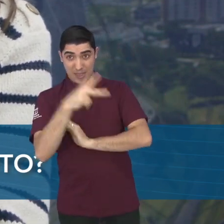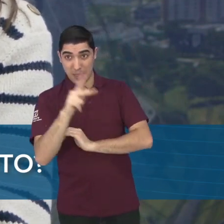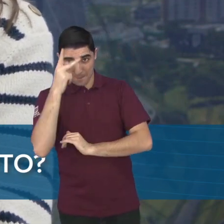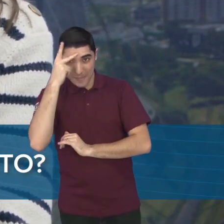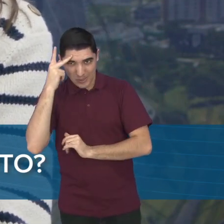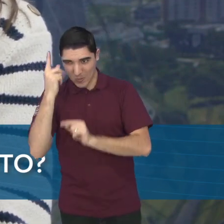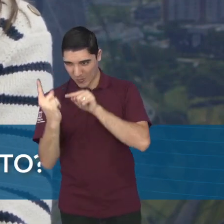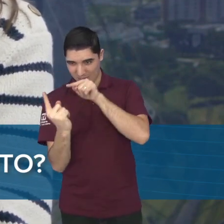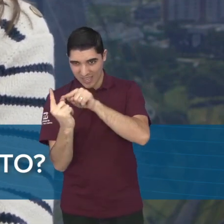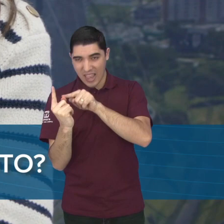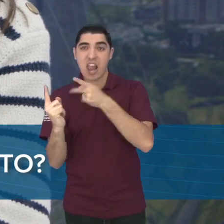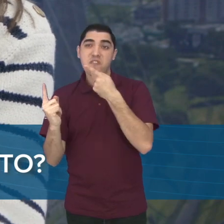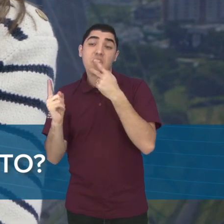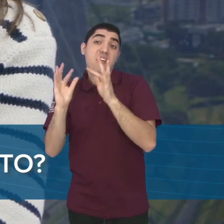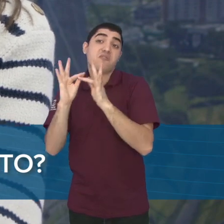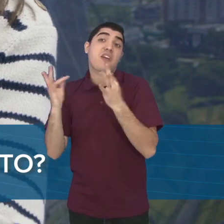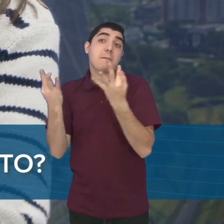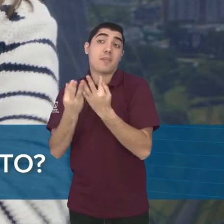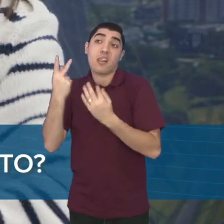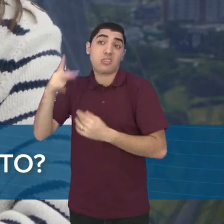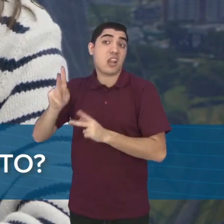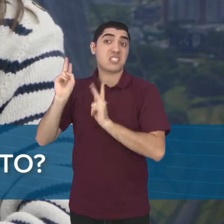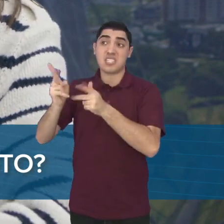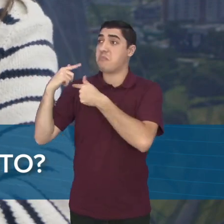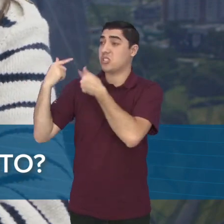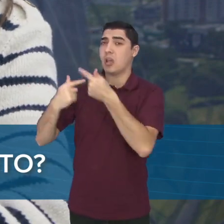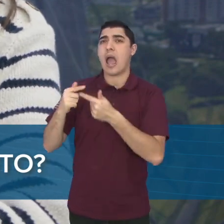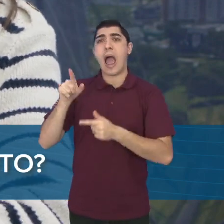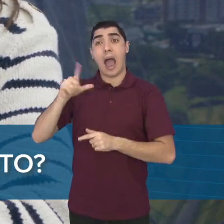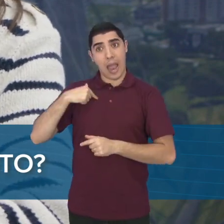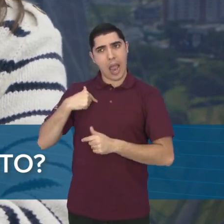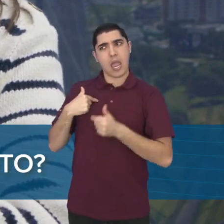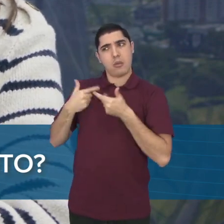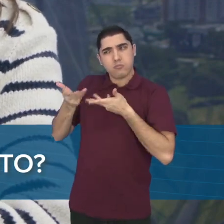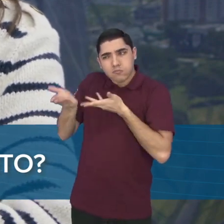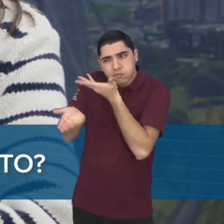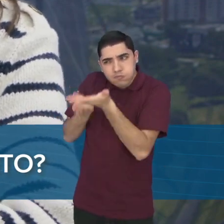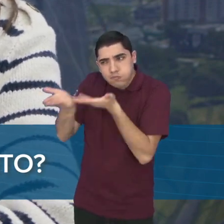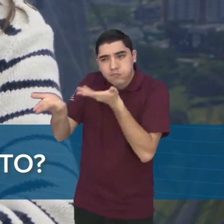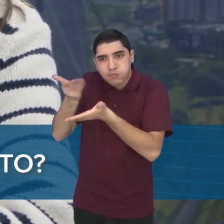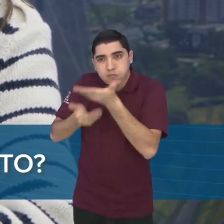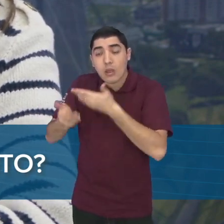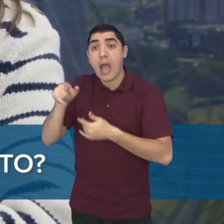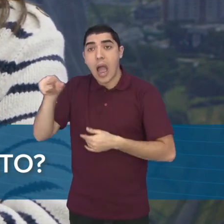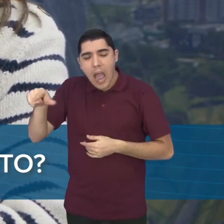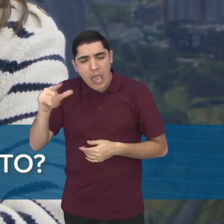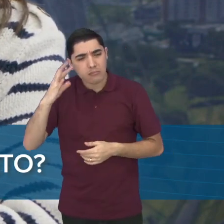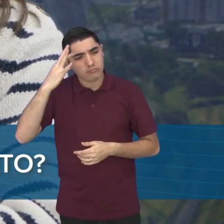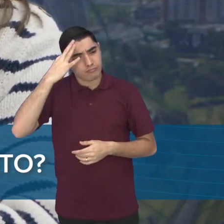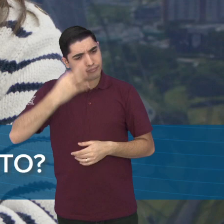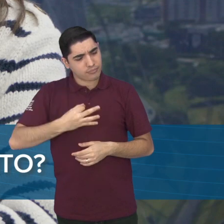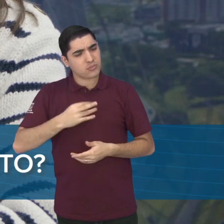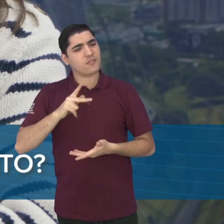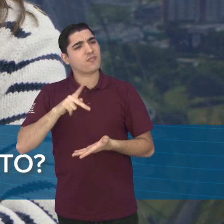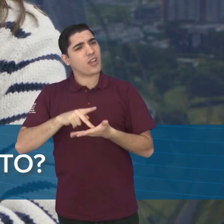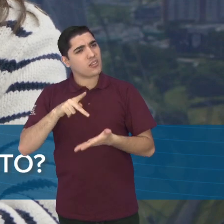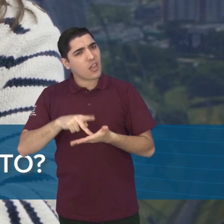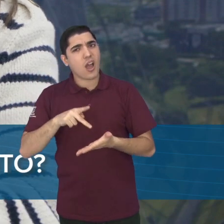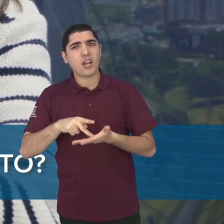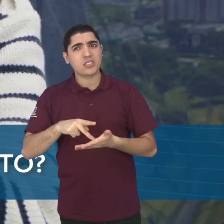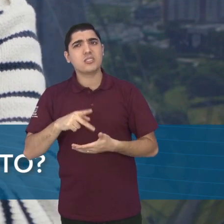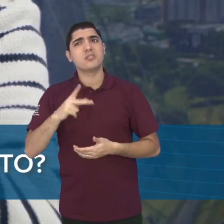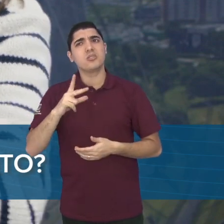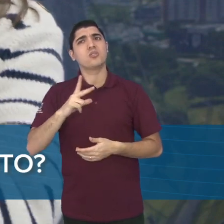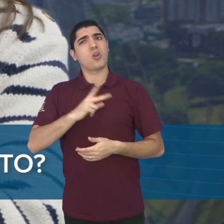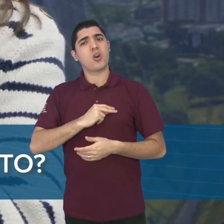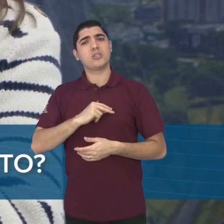fortes. E aí, para ela conseguir olhar e falar, nossa, realmente, né, talvez eu esteja indo por um caminho que eu não valido, né, o meu sucesso, porque eu acho